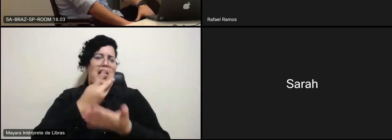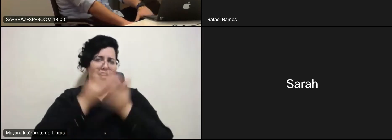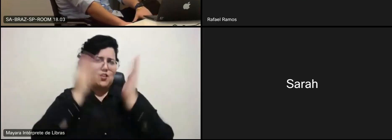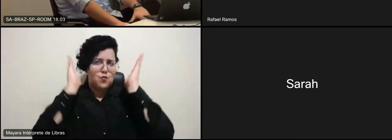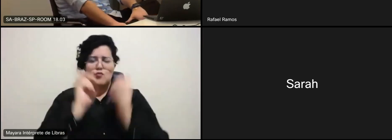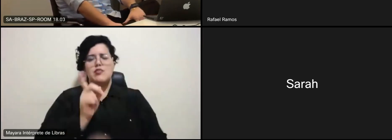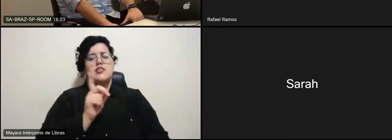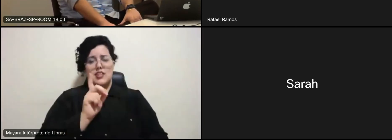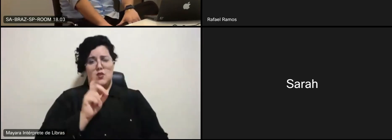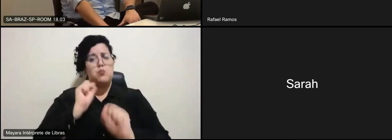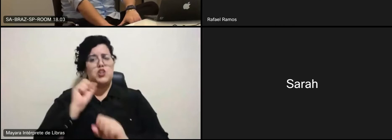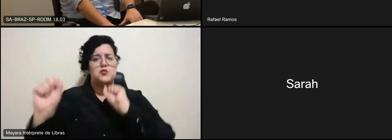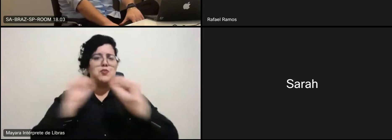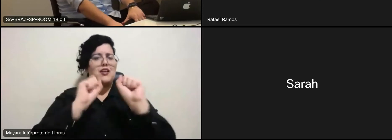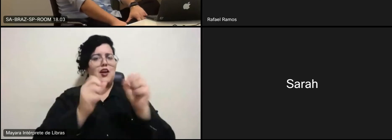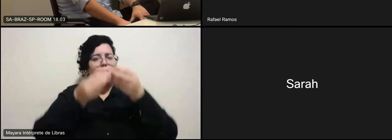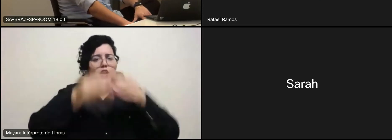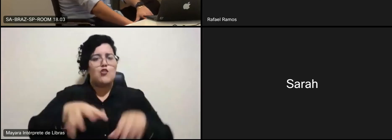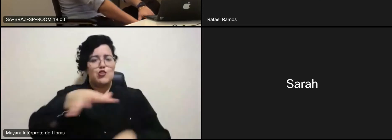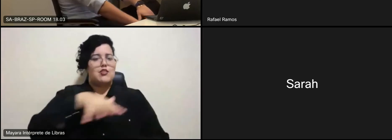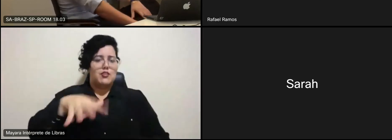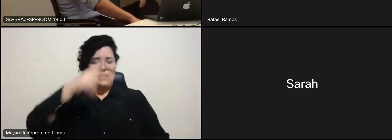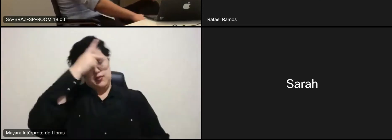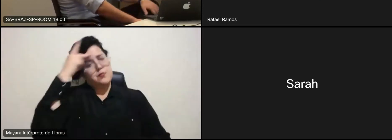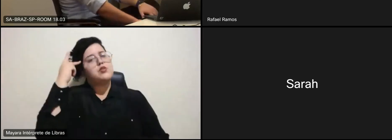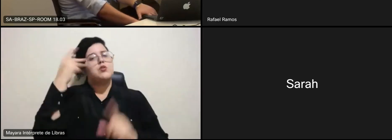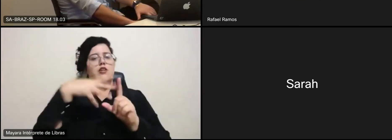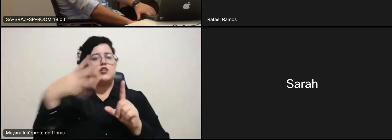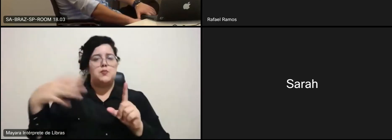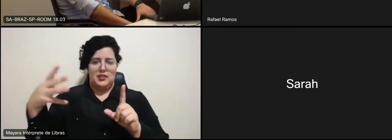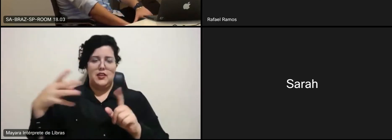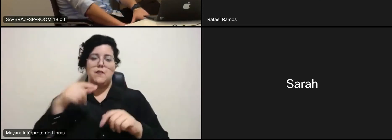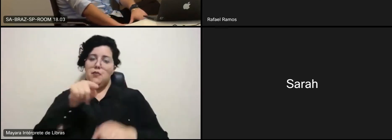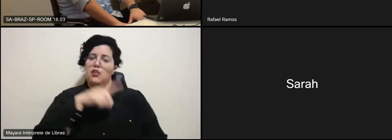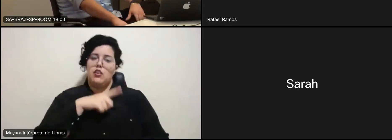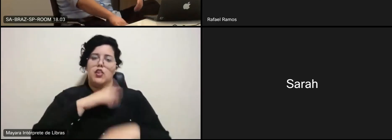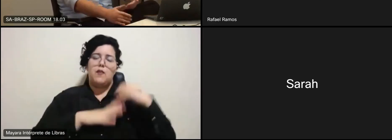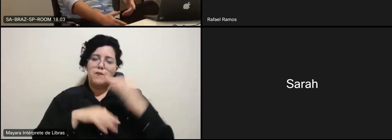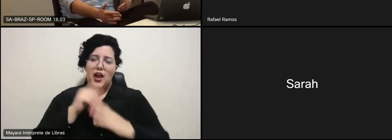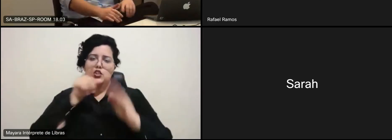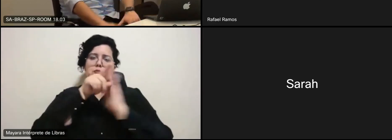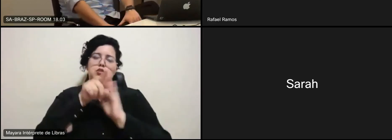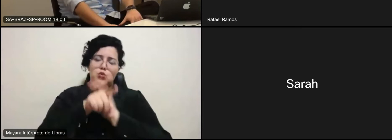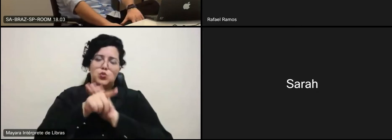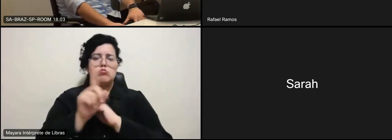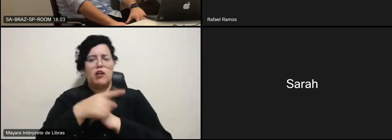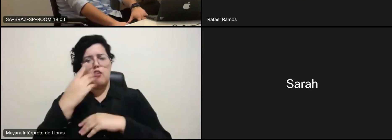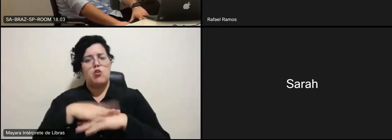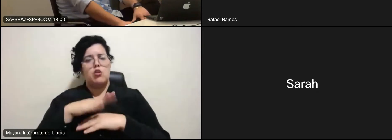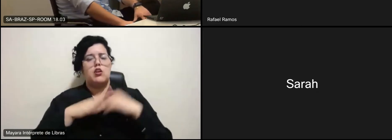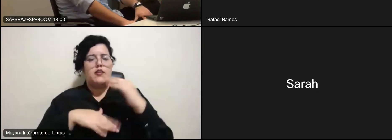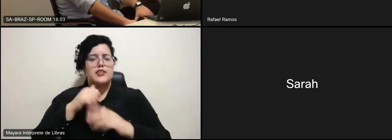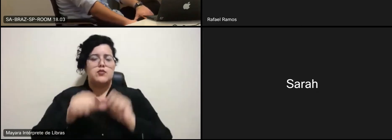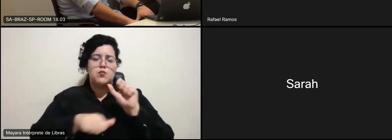e mata a gente. Então, esse é o problema. E com essa prática, com essas perguntas, aos pouquinhos a gente consegue mudar